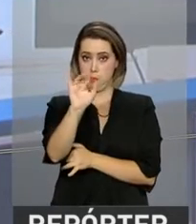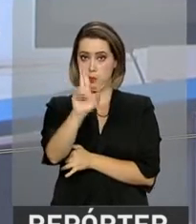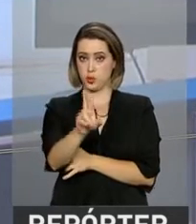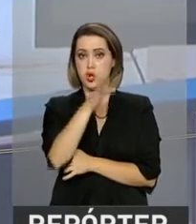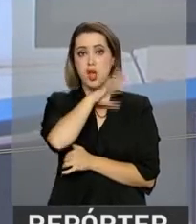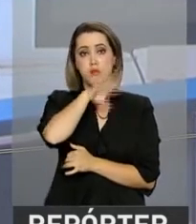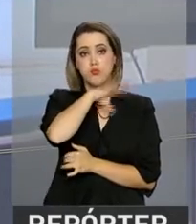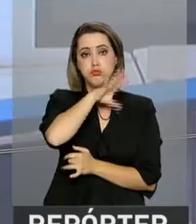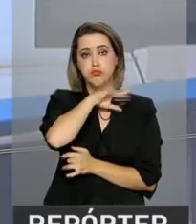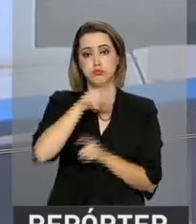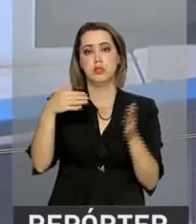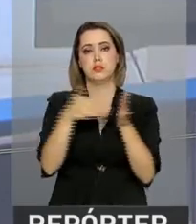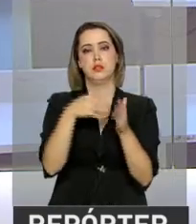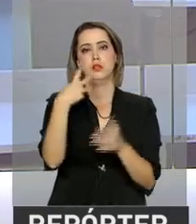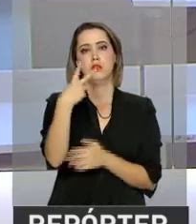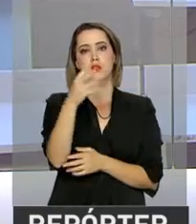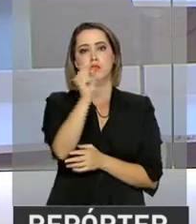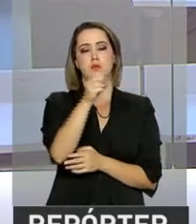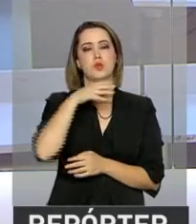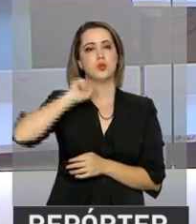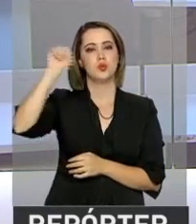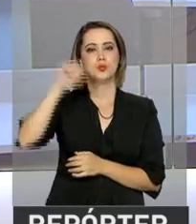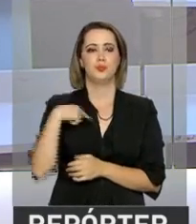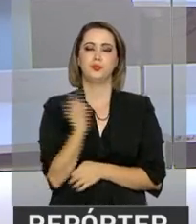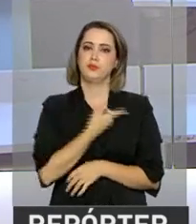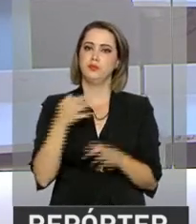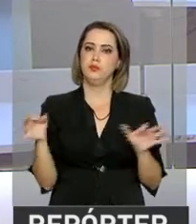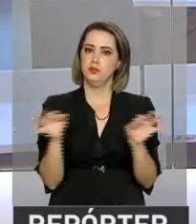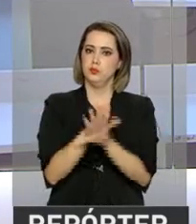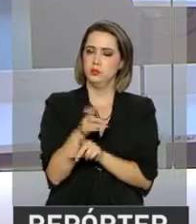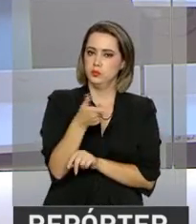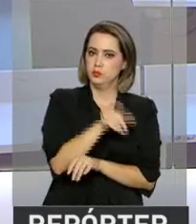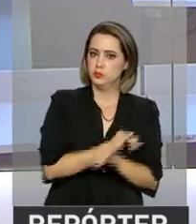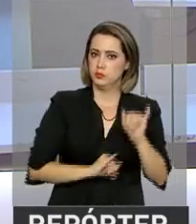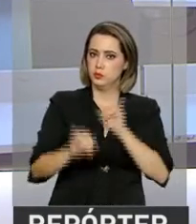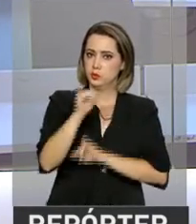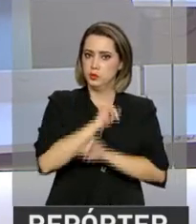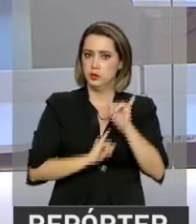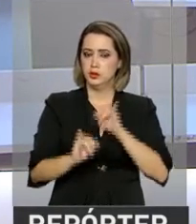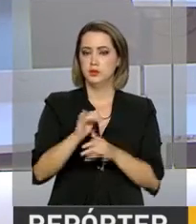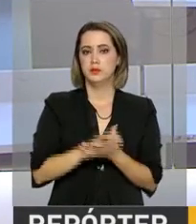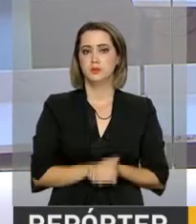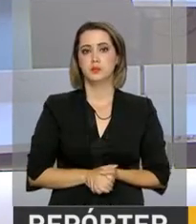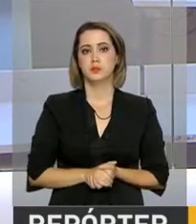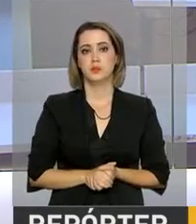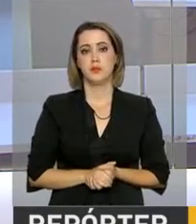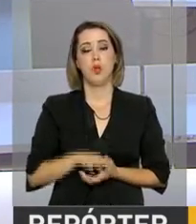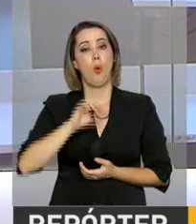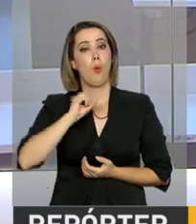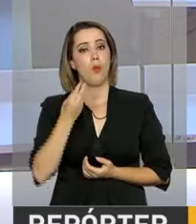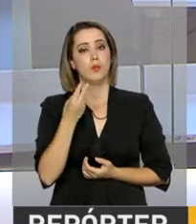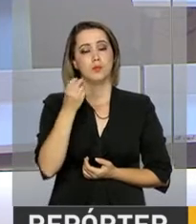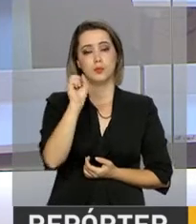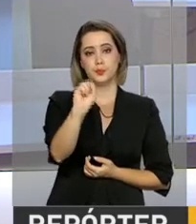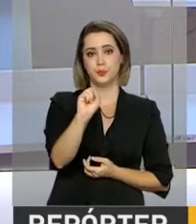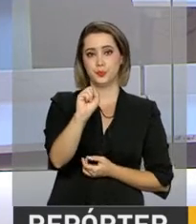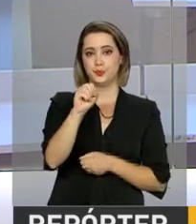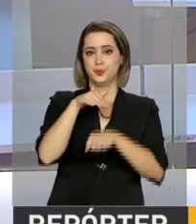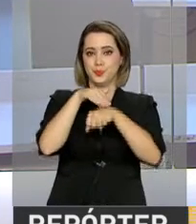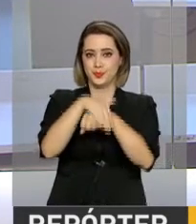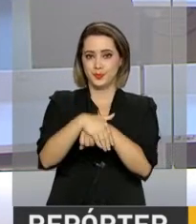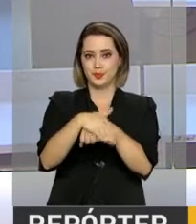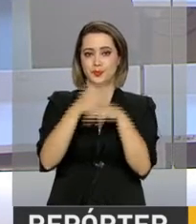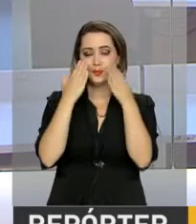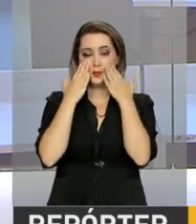28 de abril nós ficamos por aqui podemos voltar a qualquer momento com outras informações ou às oito da noite